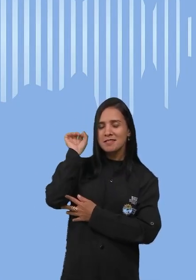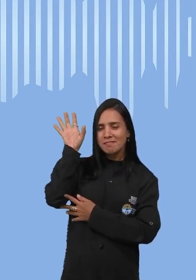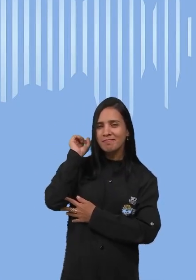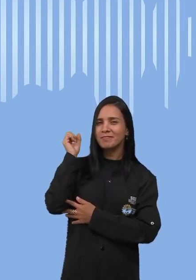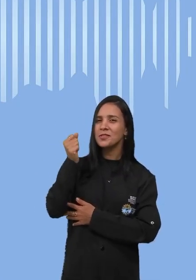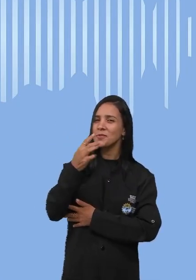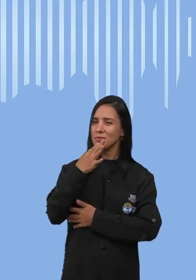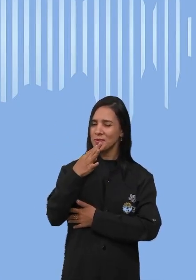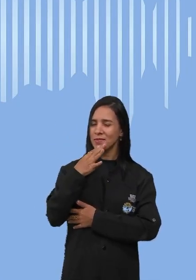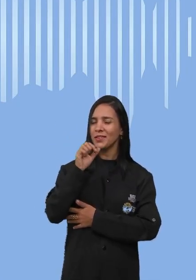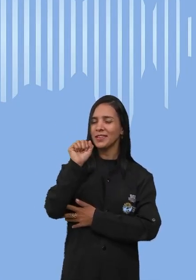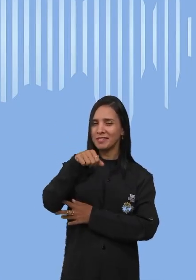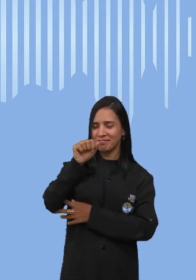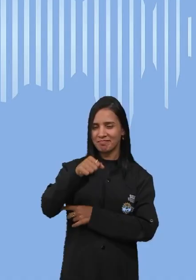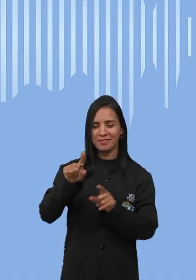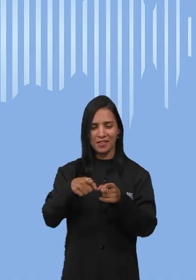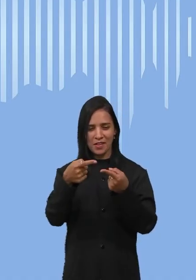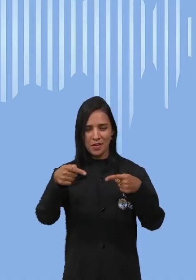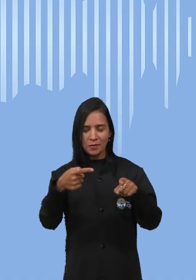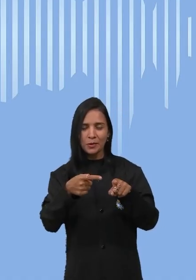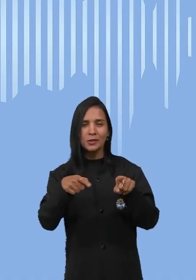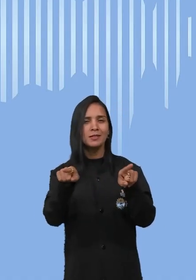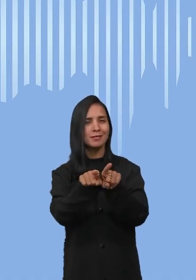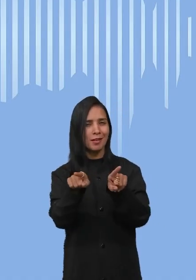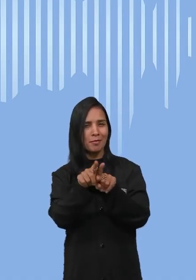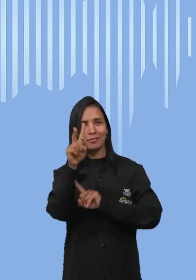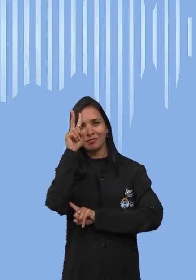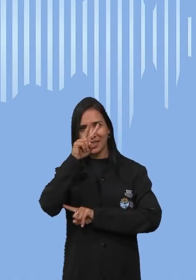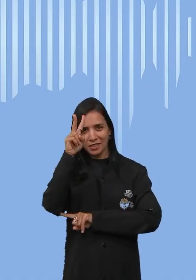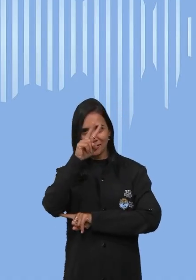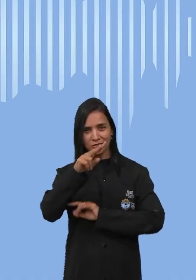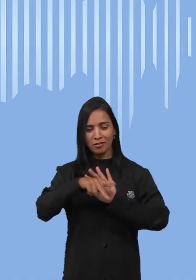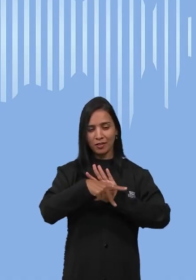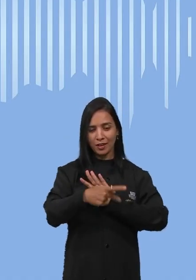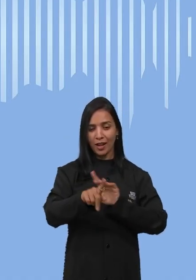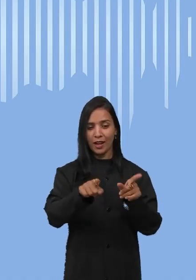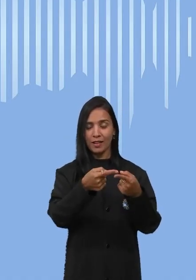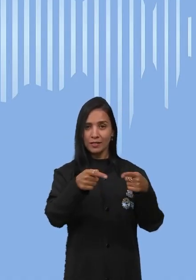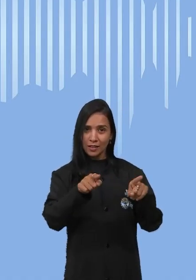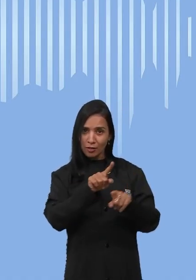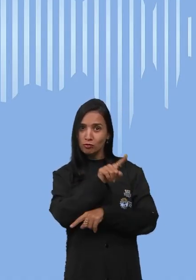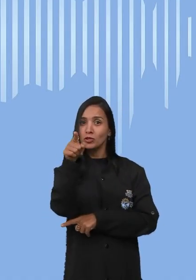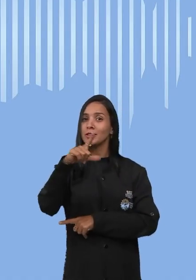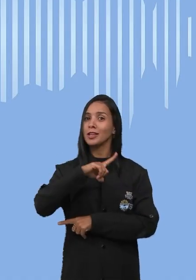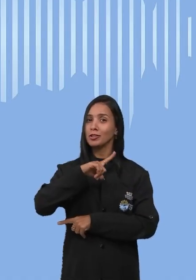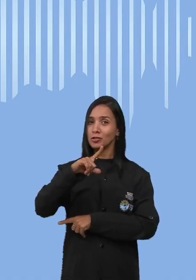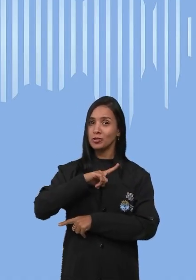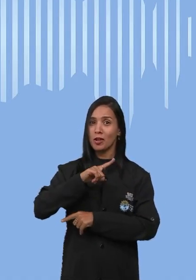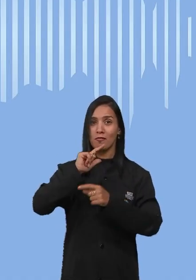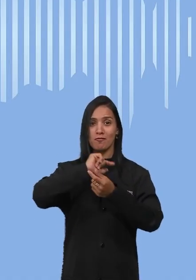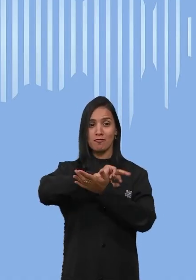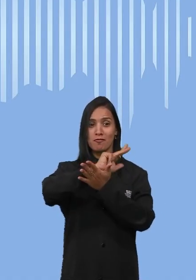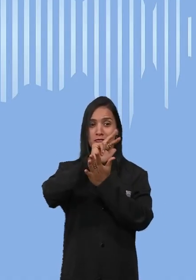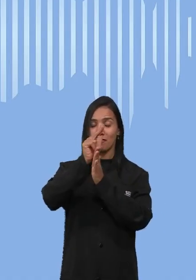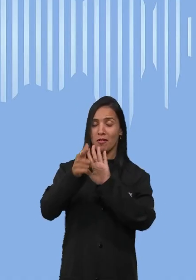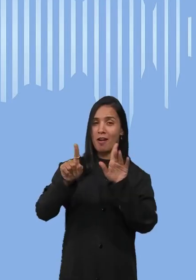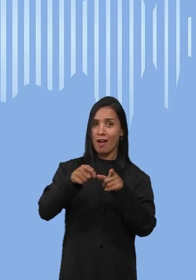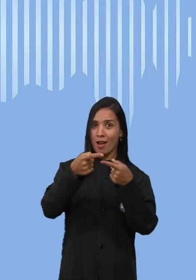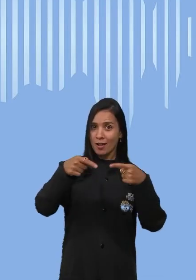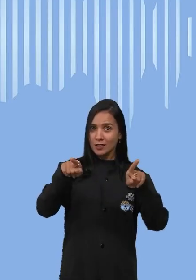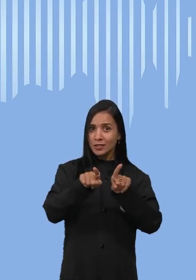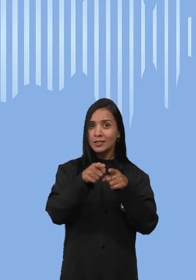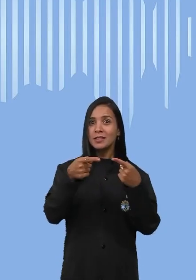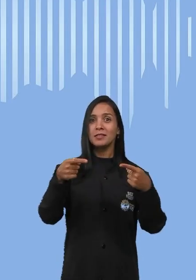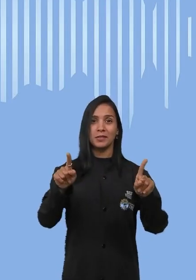Que não conhece a história das músicas? Muitos têm acesso a playlists aí importantes e eu acredito que agora, com essa